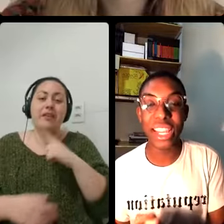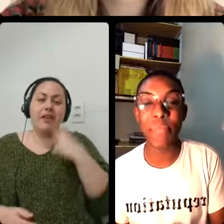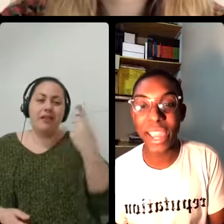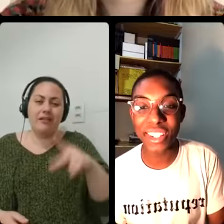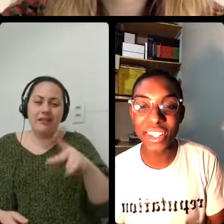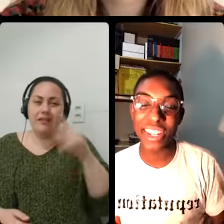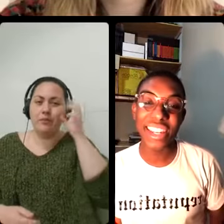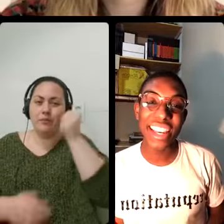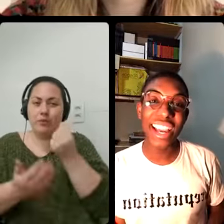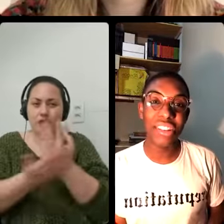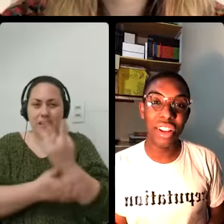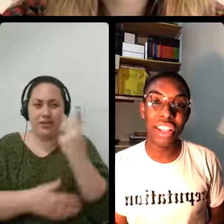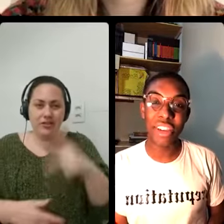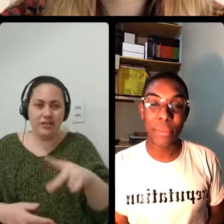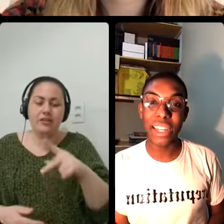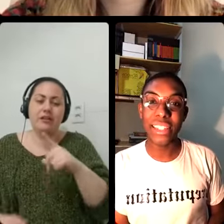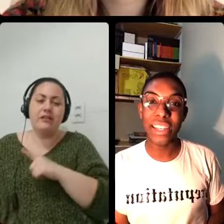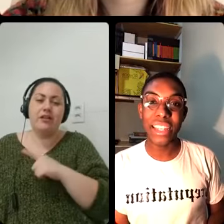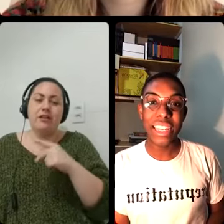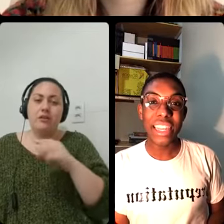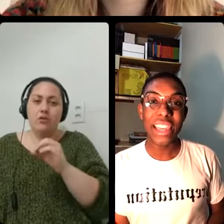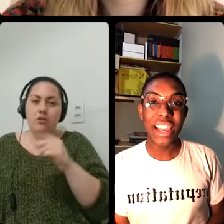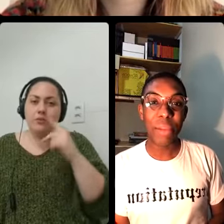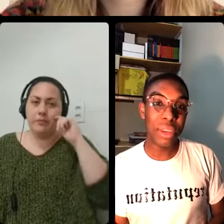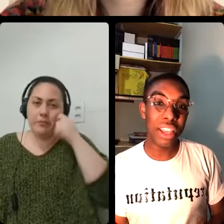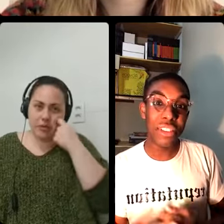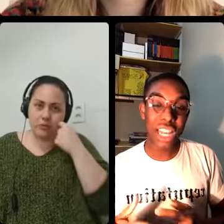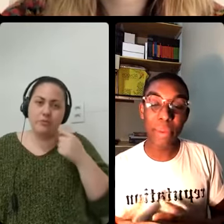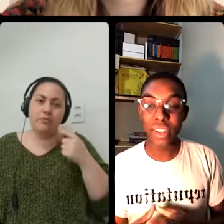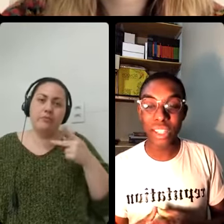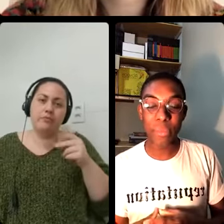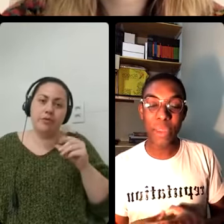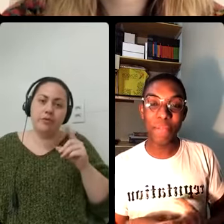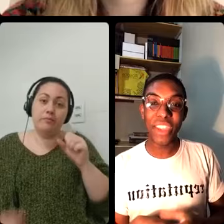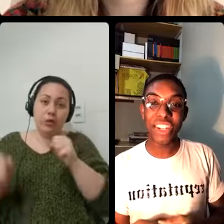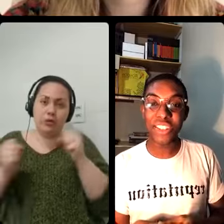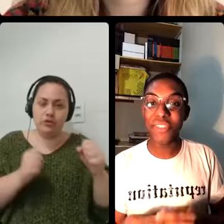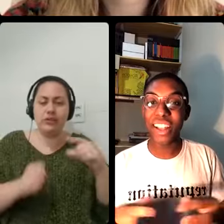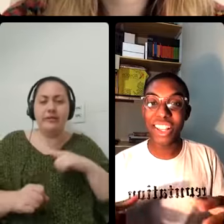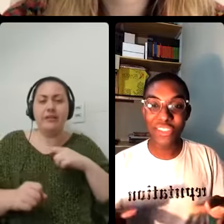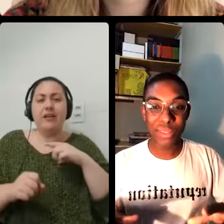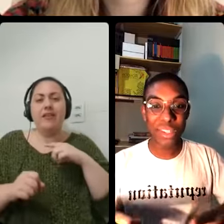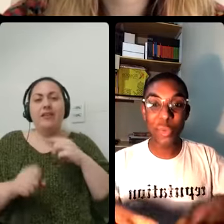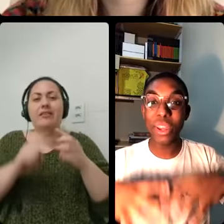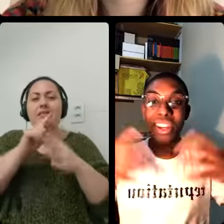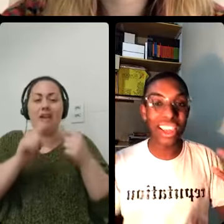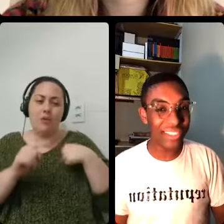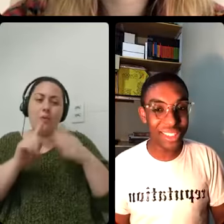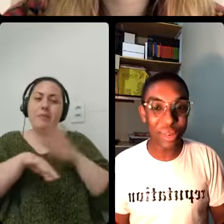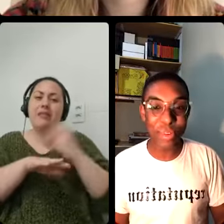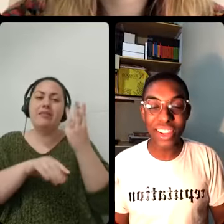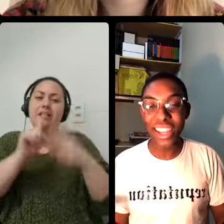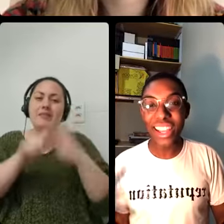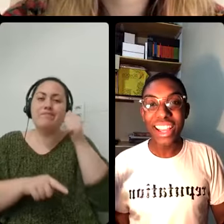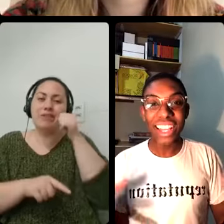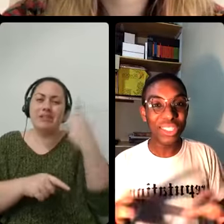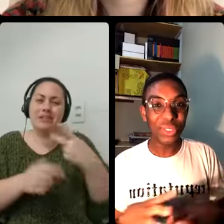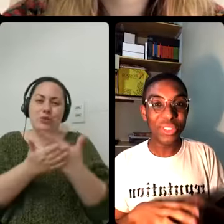da Física Médica, a Júlia, da Farmácia, e a Gabi, da Física Médica também. E a gente fala de forma super leve